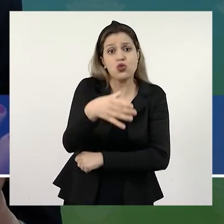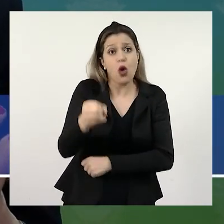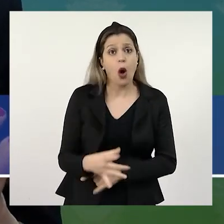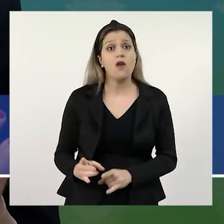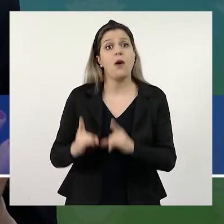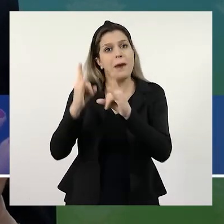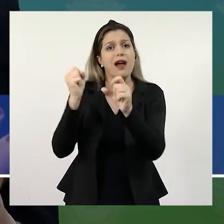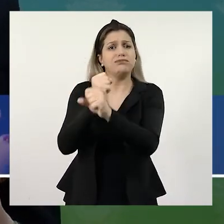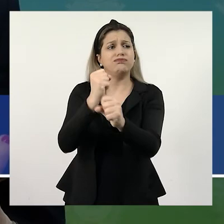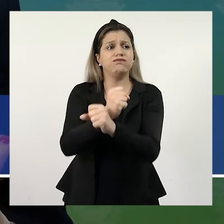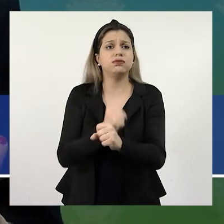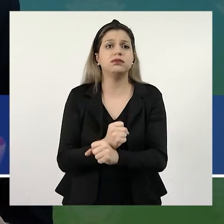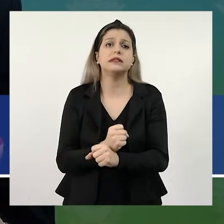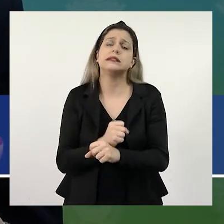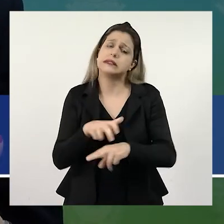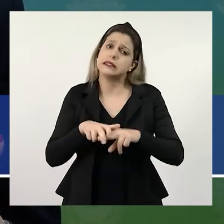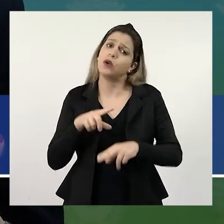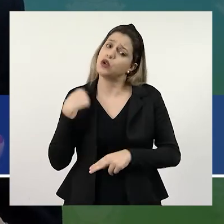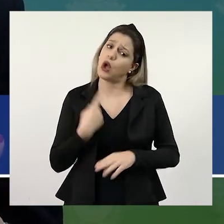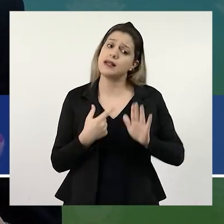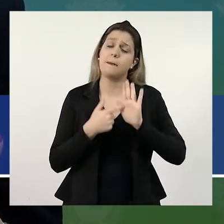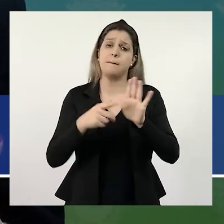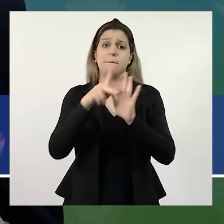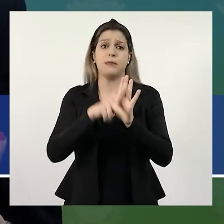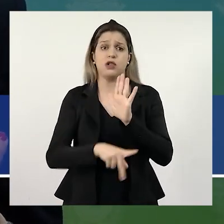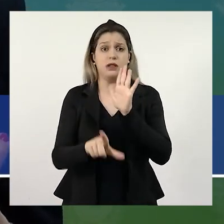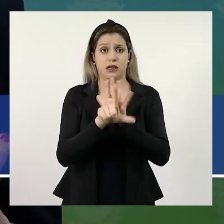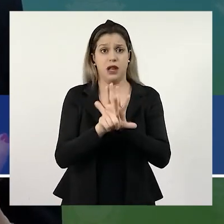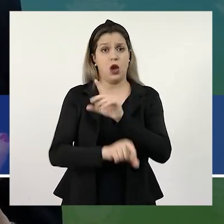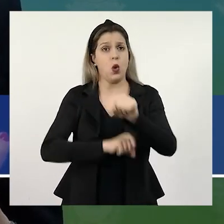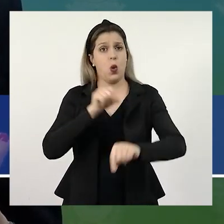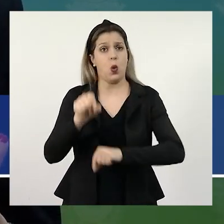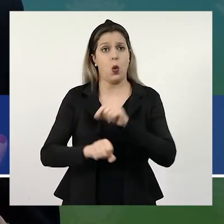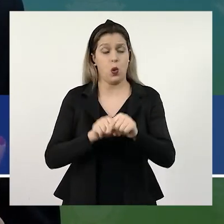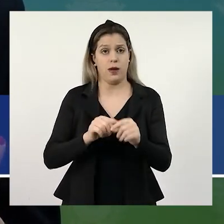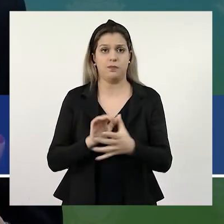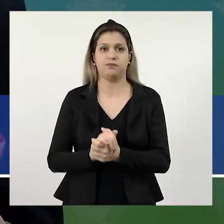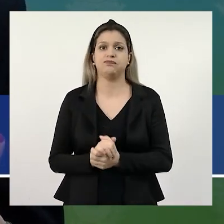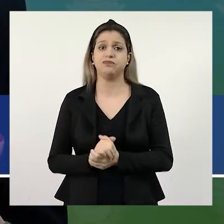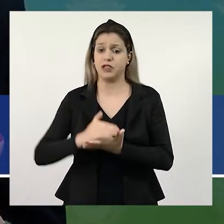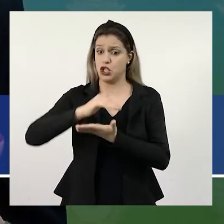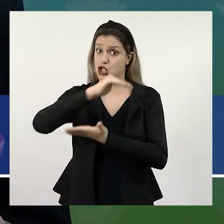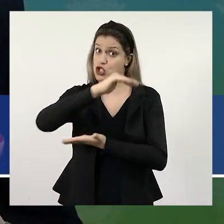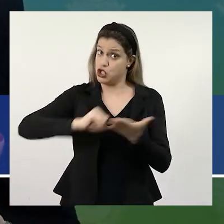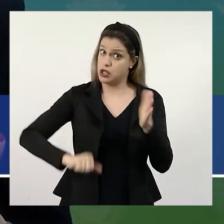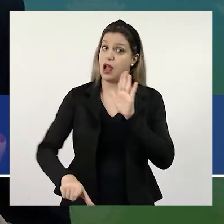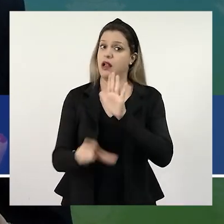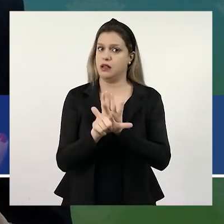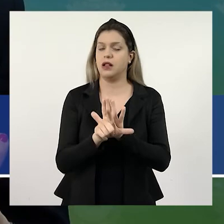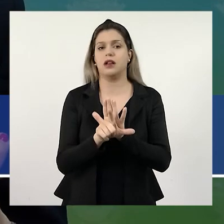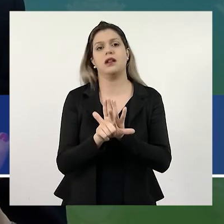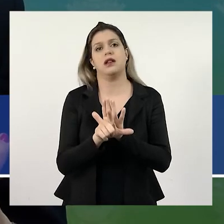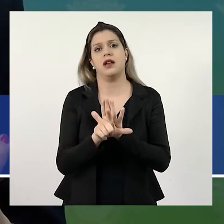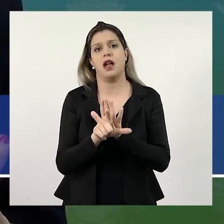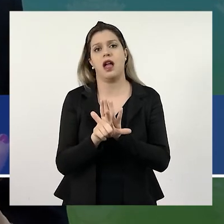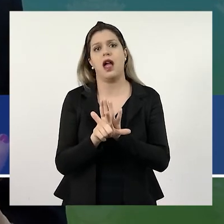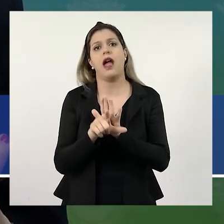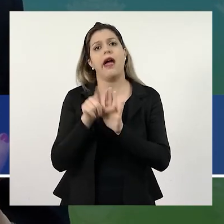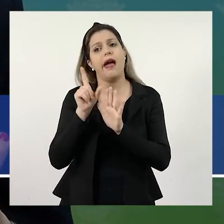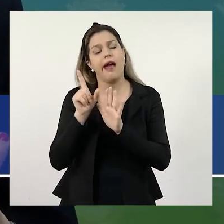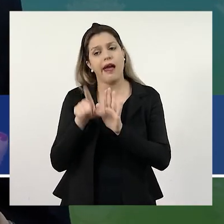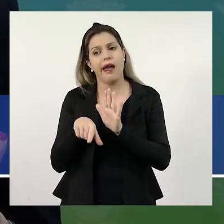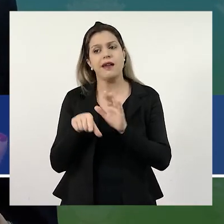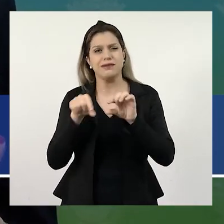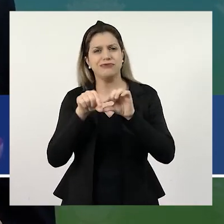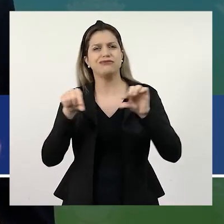novos prédios. Então nós apresentamos um projeto de lei para suprimir da lei atual